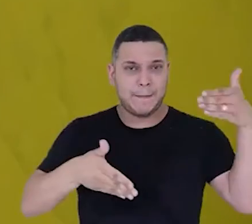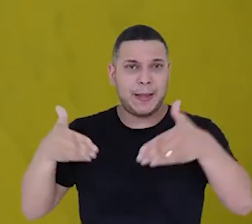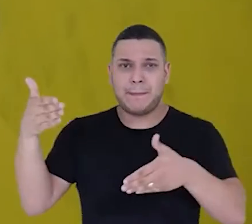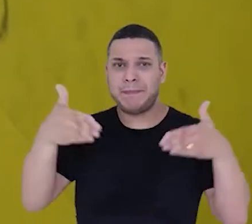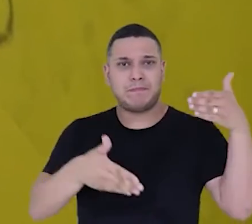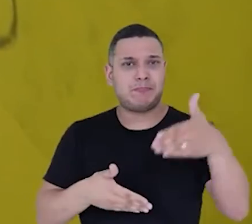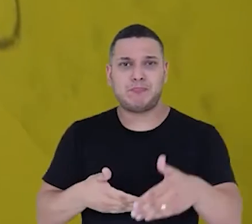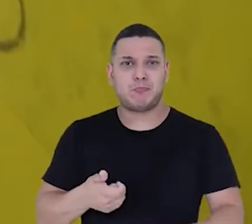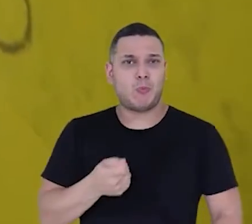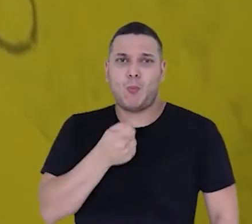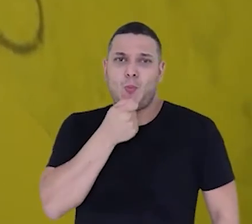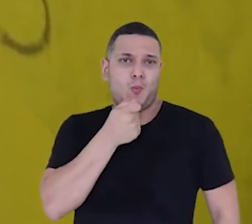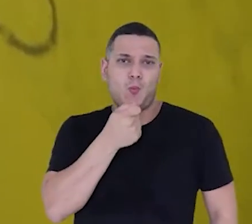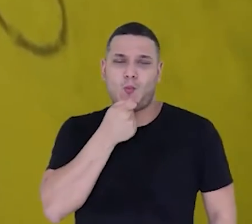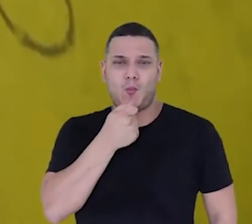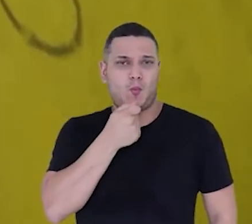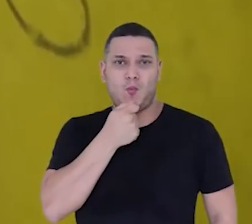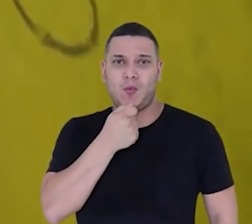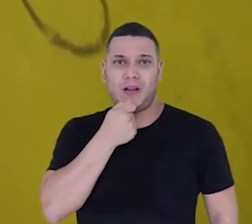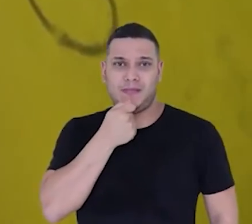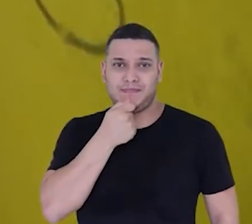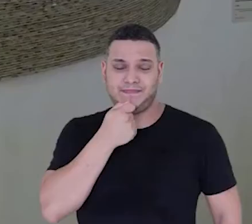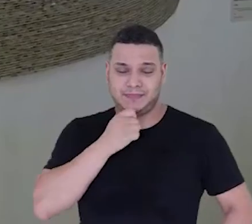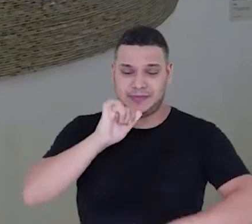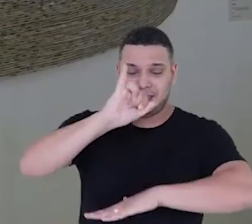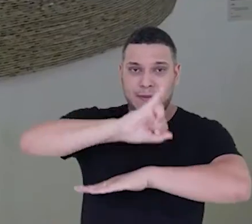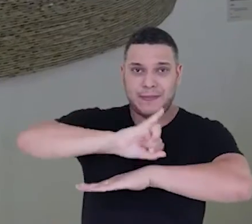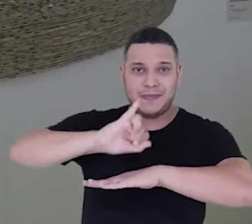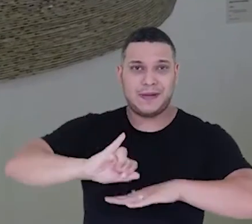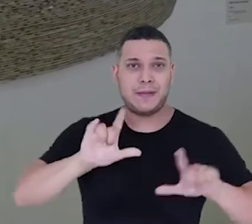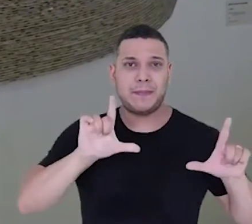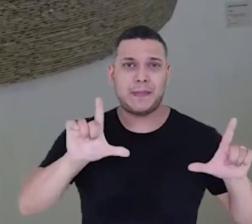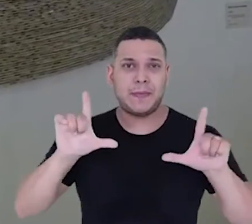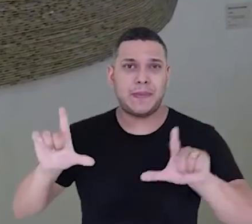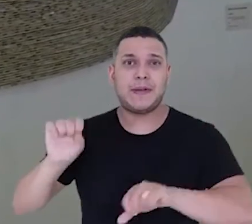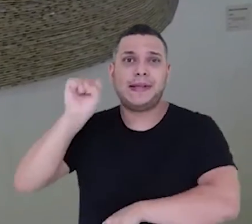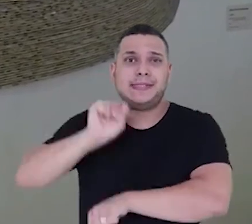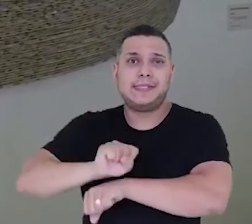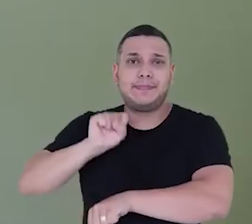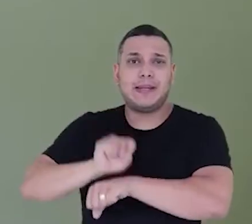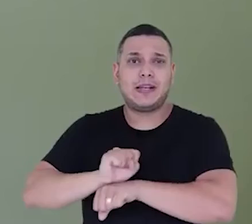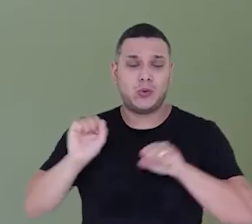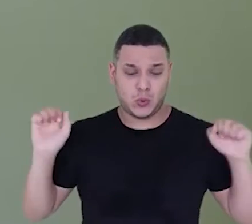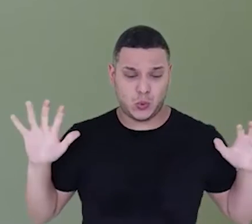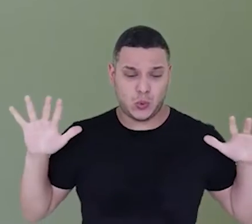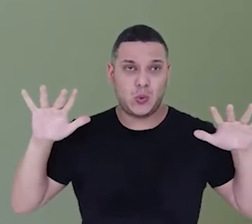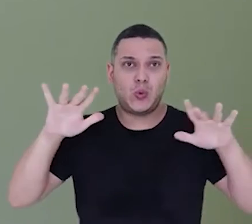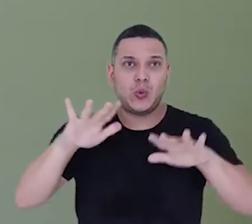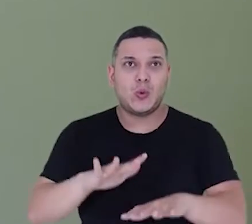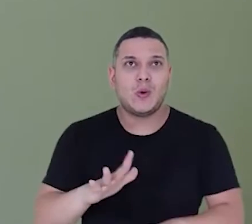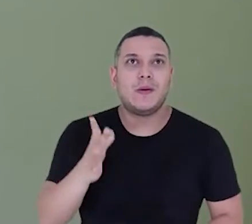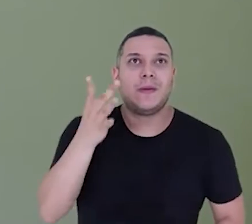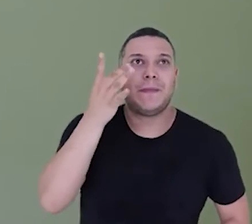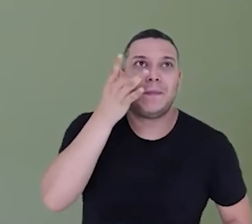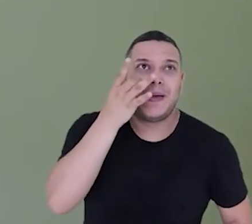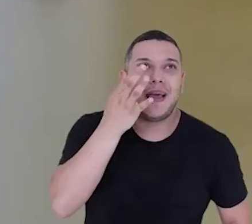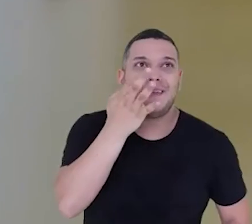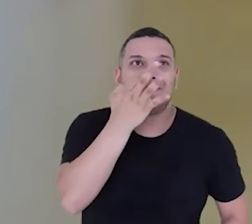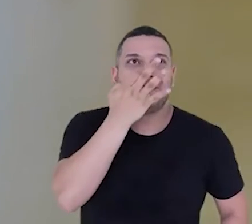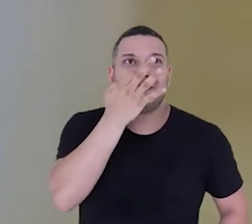público. Então eu gosto de pensar que é como se essas obras estivessem à espera de ser vistas, né? Ou como se essa